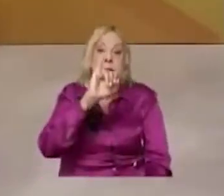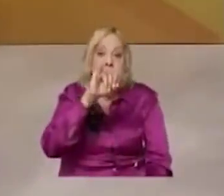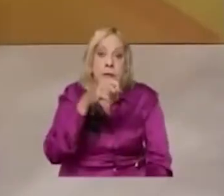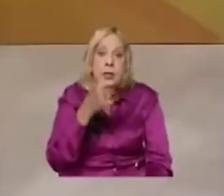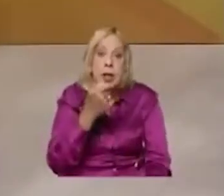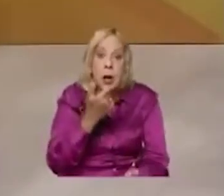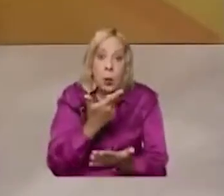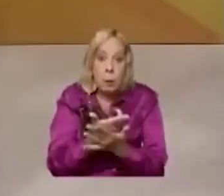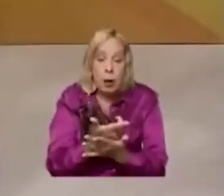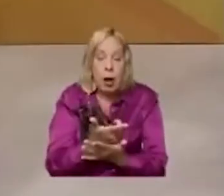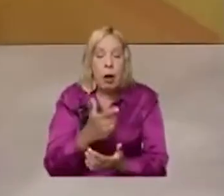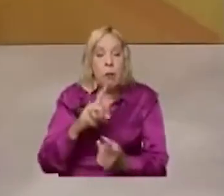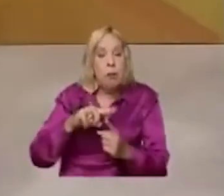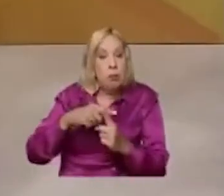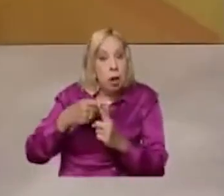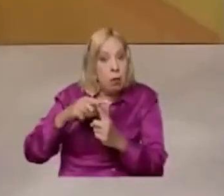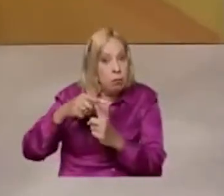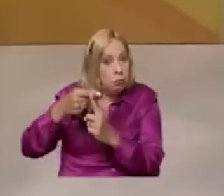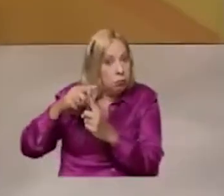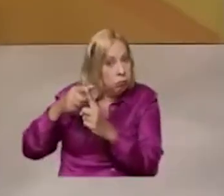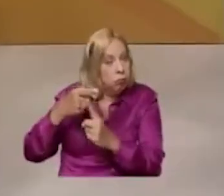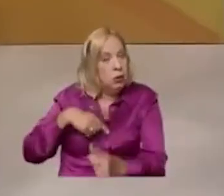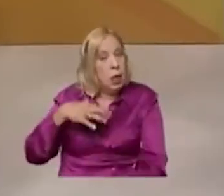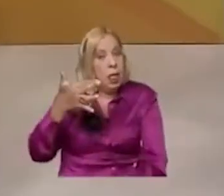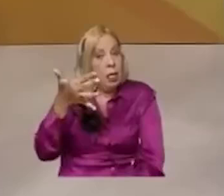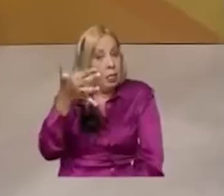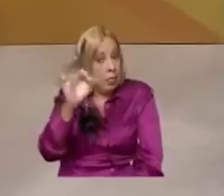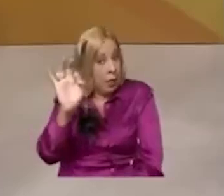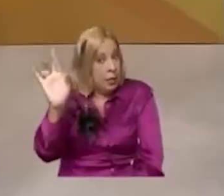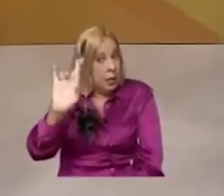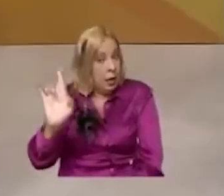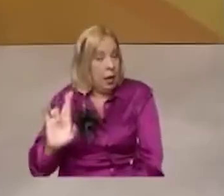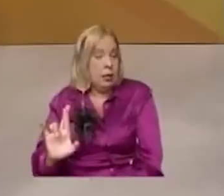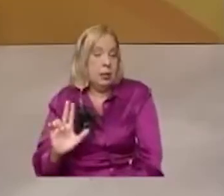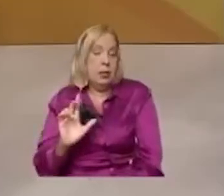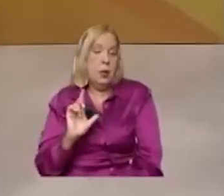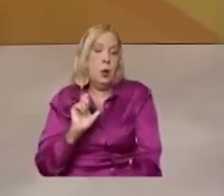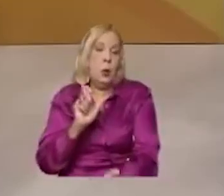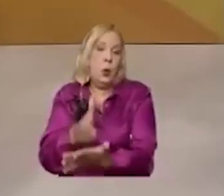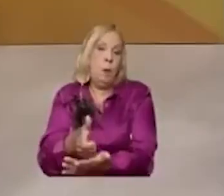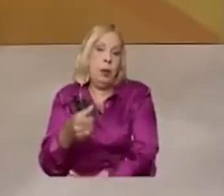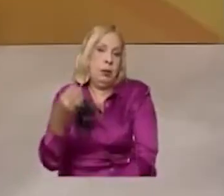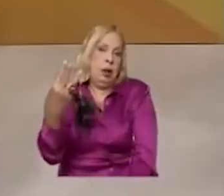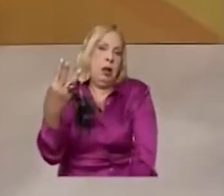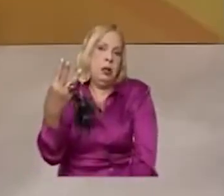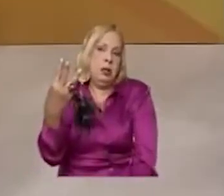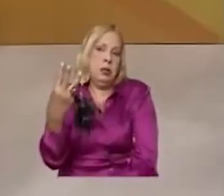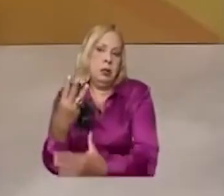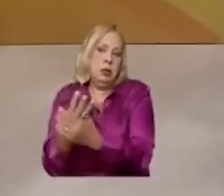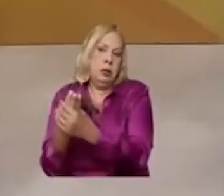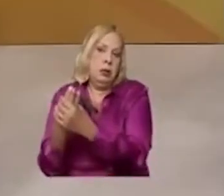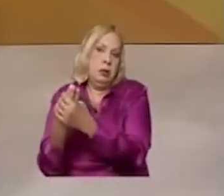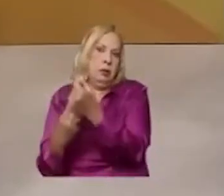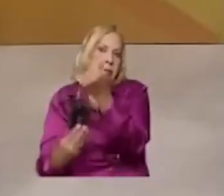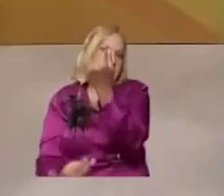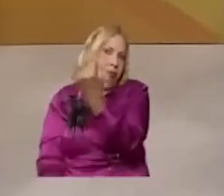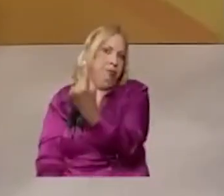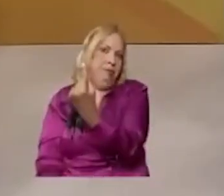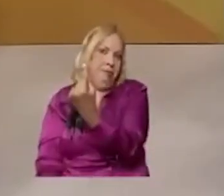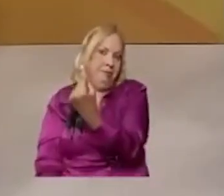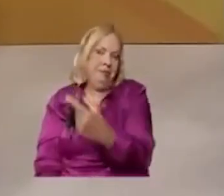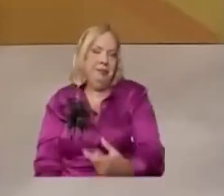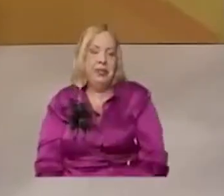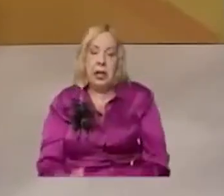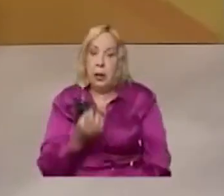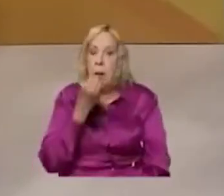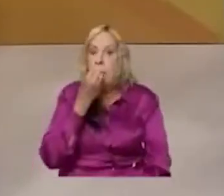também entendeu. Se Fabão entendeu, todo mundo entendeu. Não quero, é uma defesa que eu tô fazendo no meu amigo, porque ele entende quando eu explico, né? O Caju Cap da semana